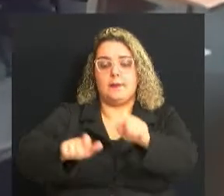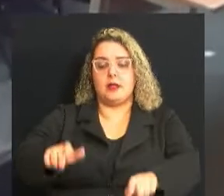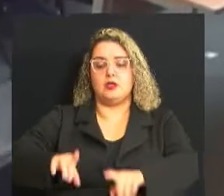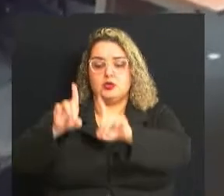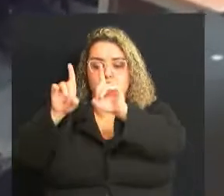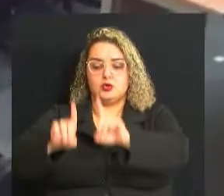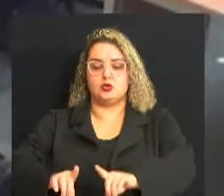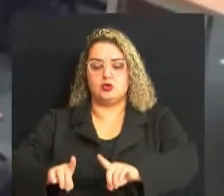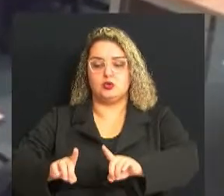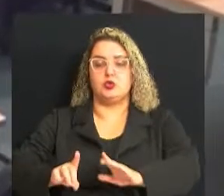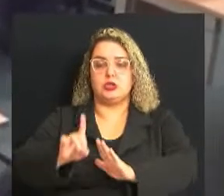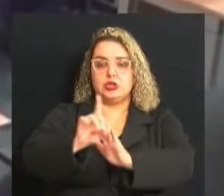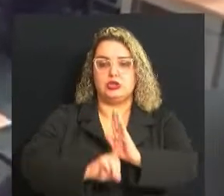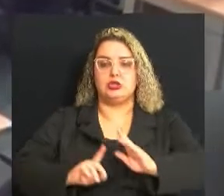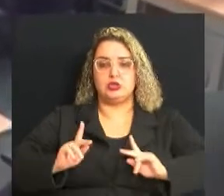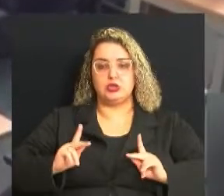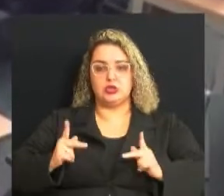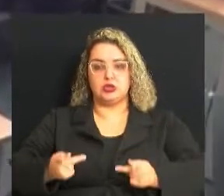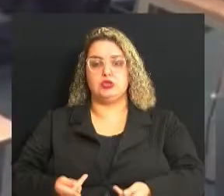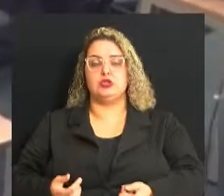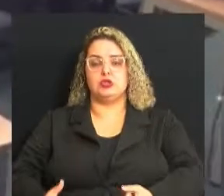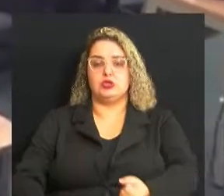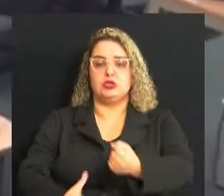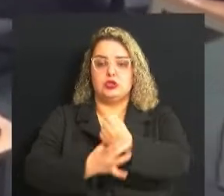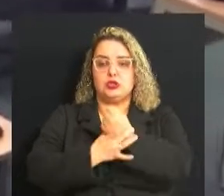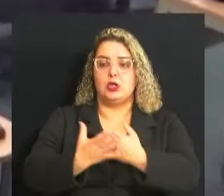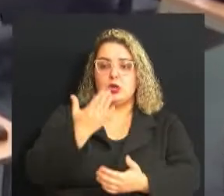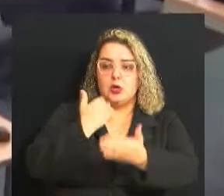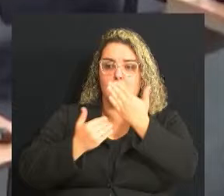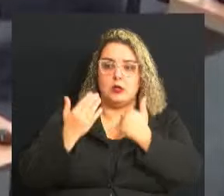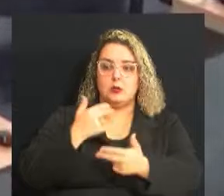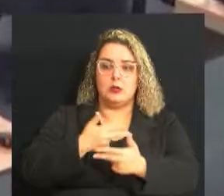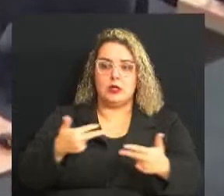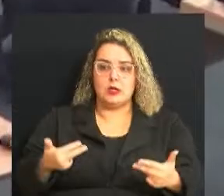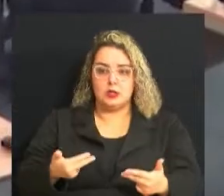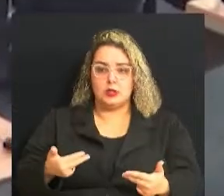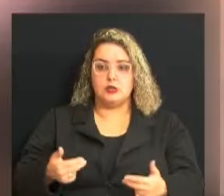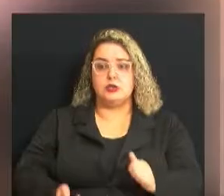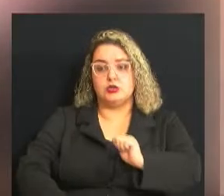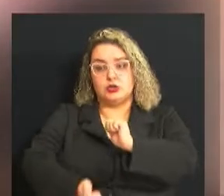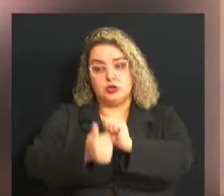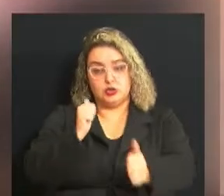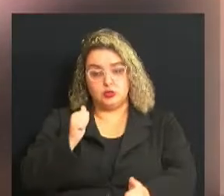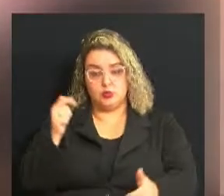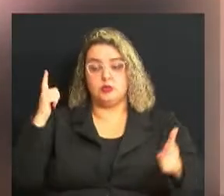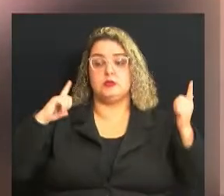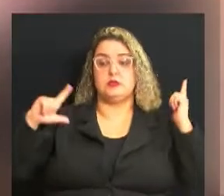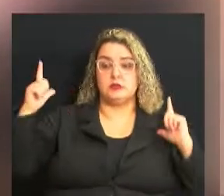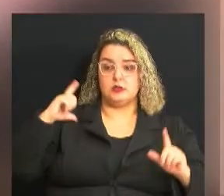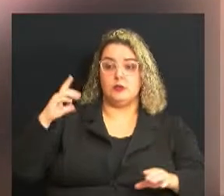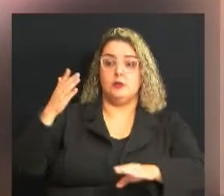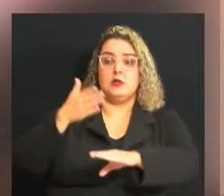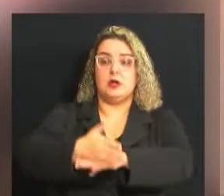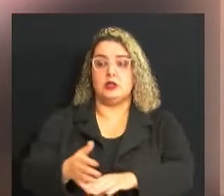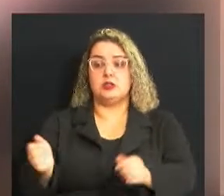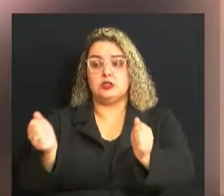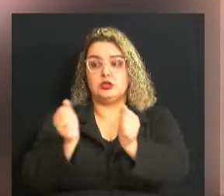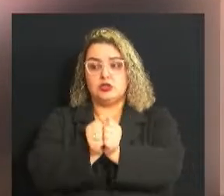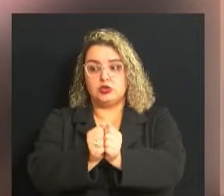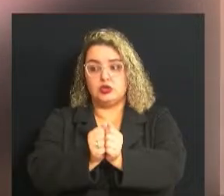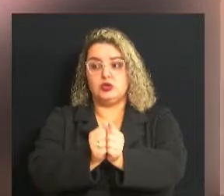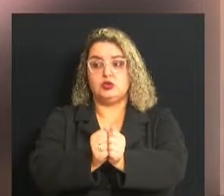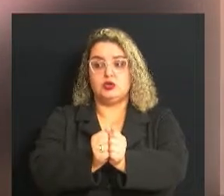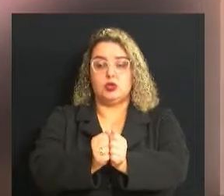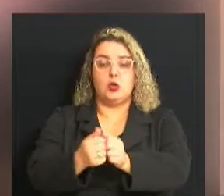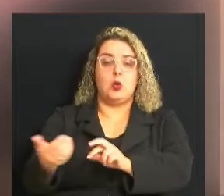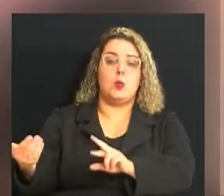Deficiência, Direitos Humanos e Segurança Alimentar, além de Esportes e Lazer, participaram juntamente com representantes